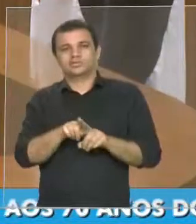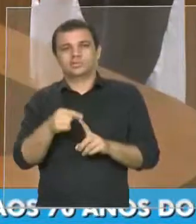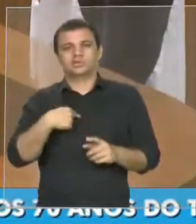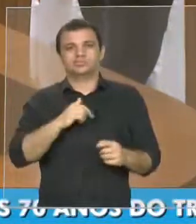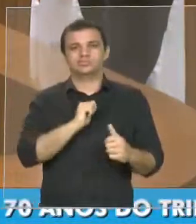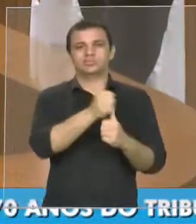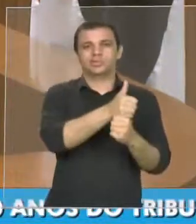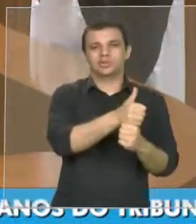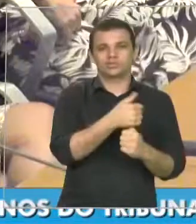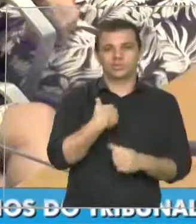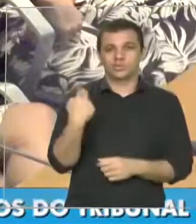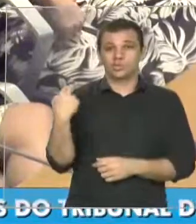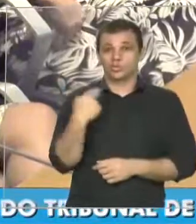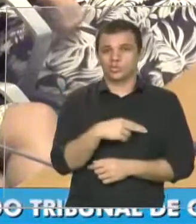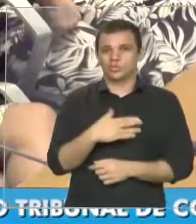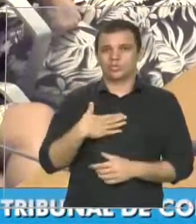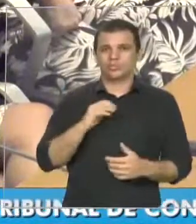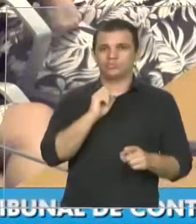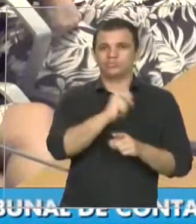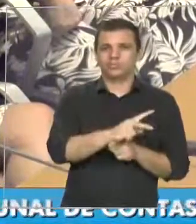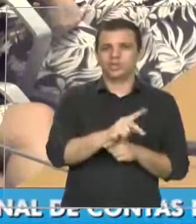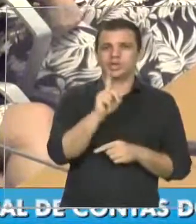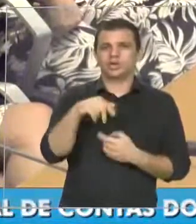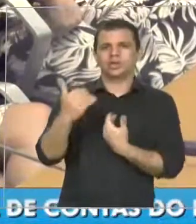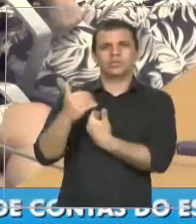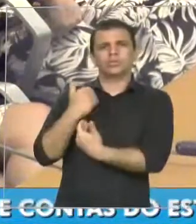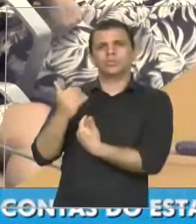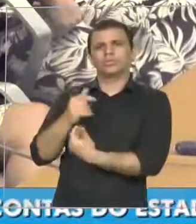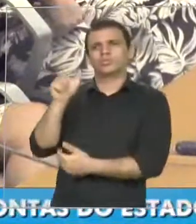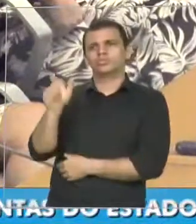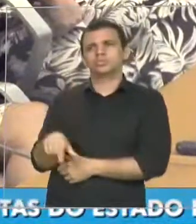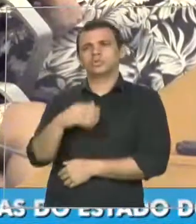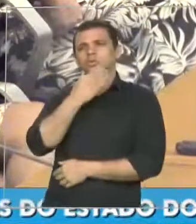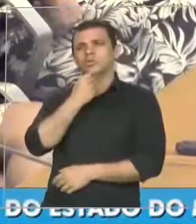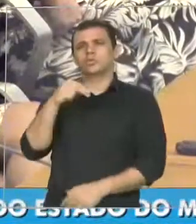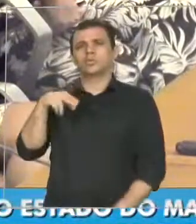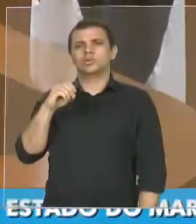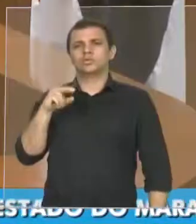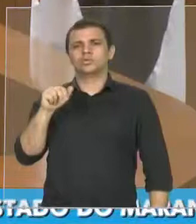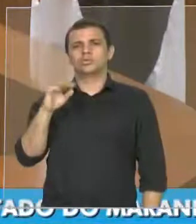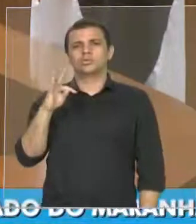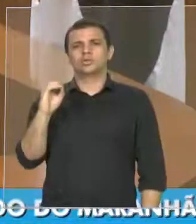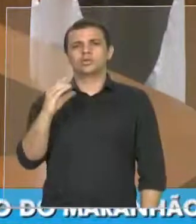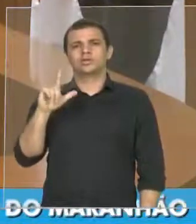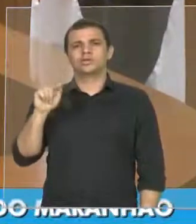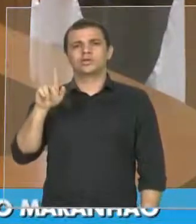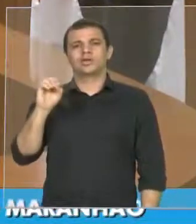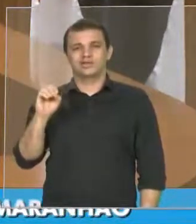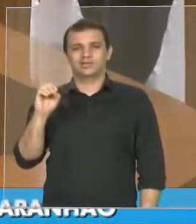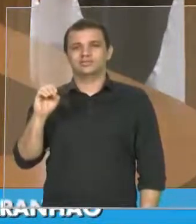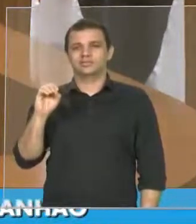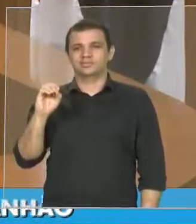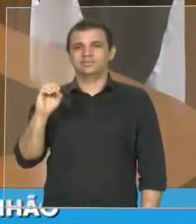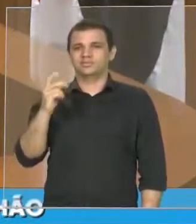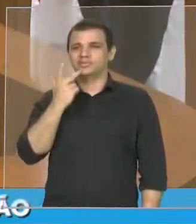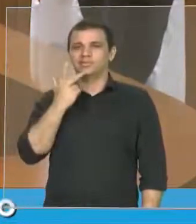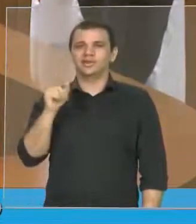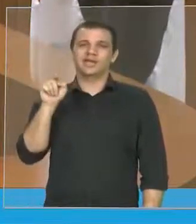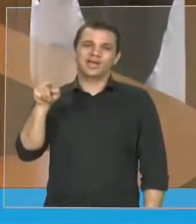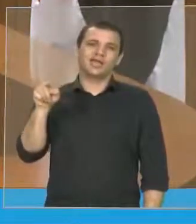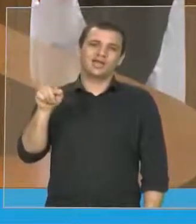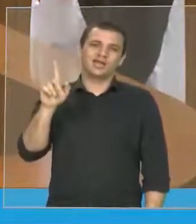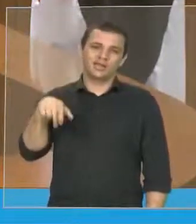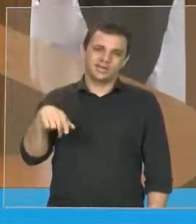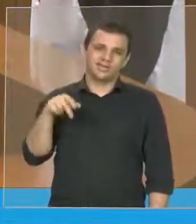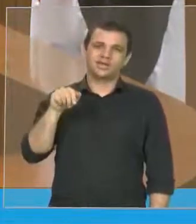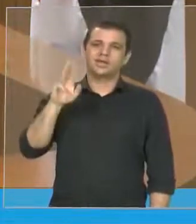foi assinada pelo conselheiro Nonato Lago. Acho que foi o senhor quem me nomeou servidor do Tribunal de Contas